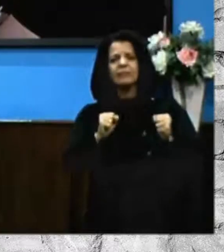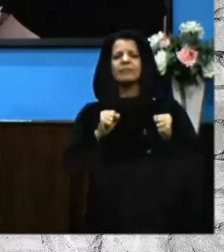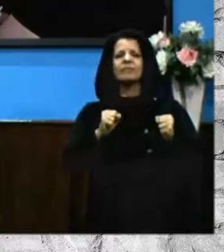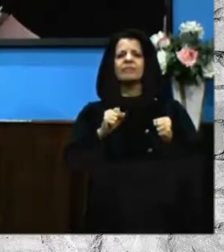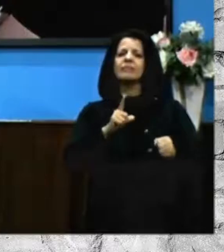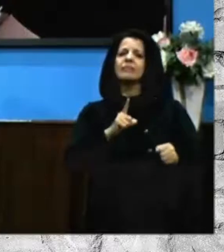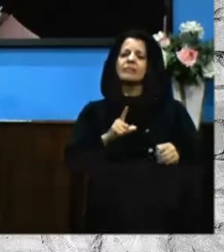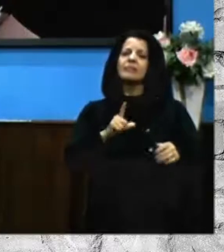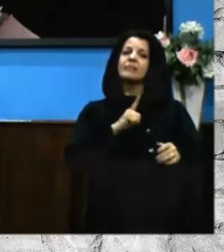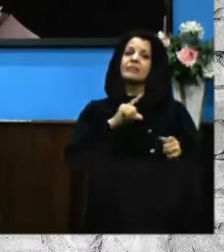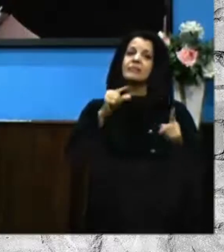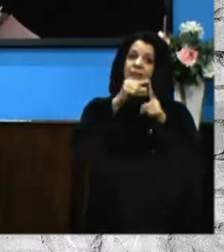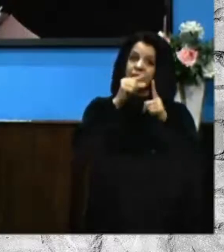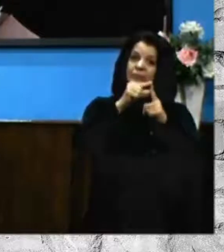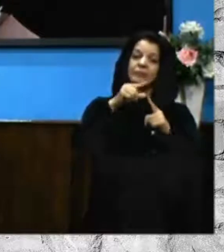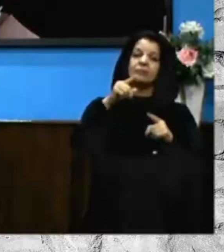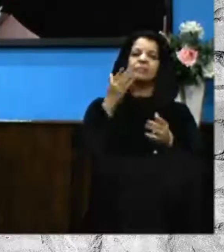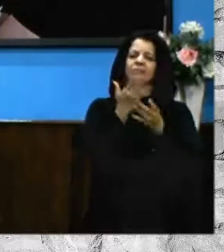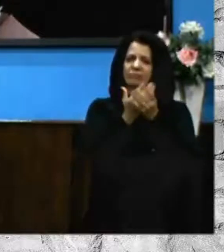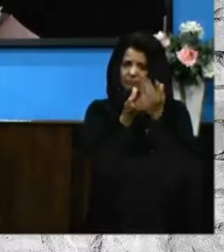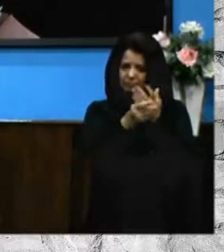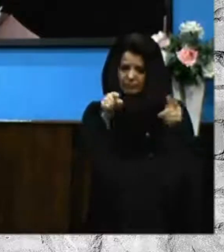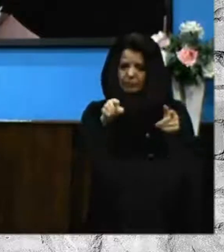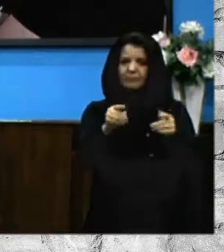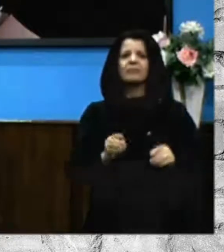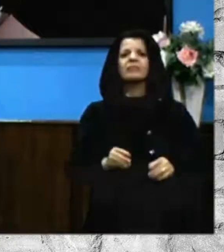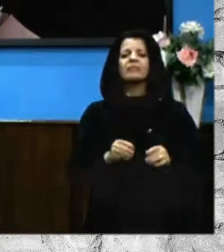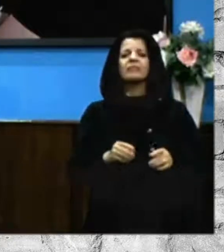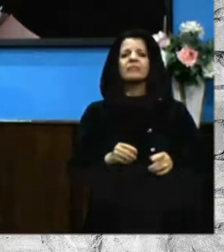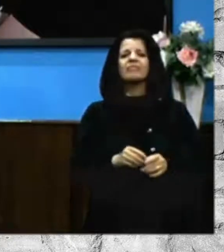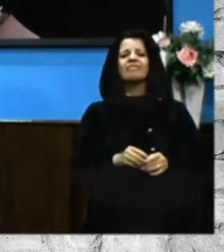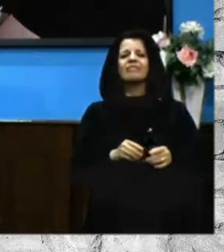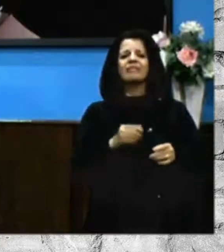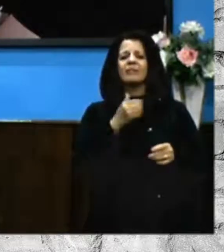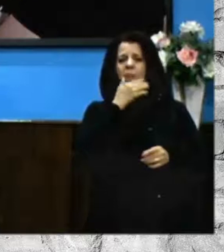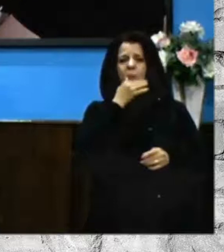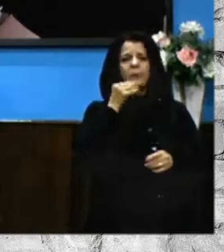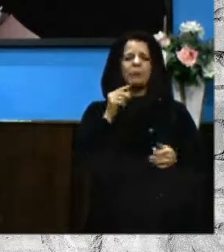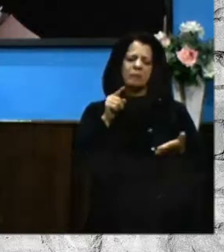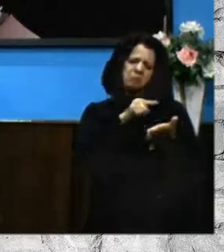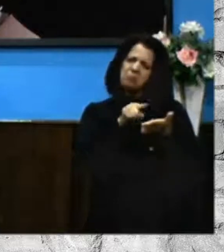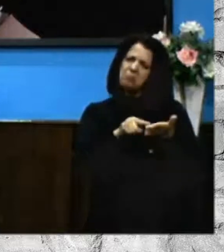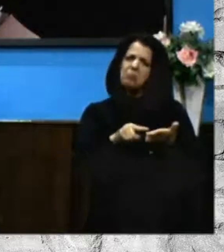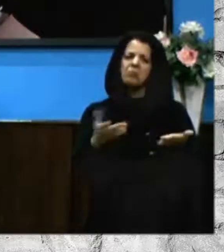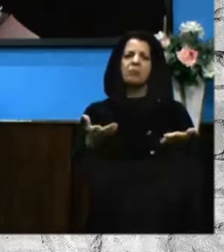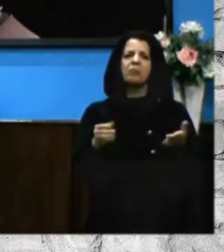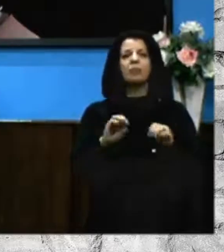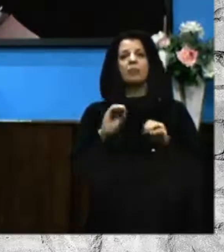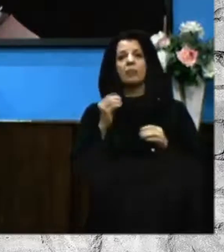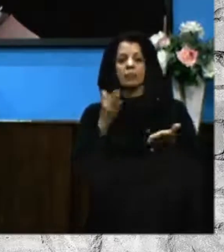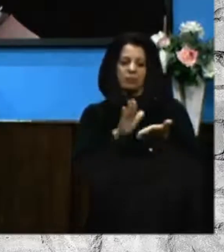que tem a sua Bíblia em casa a ligá-la, né, se estiver no celular, ou